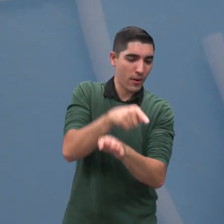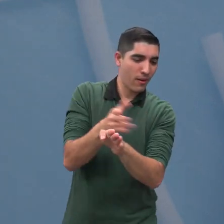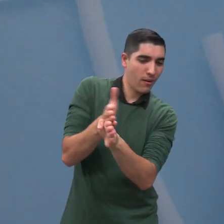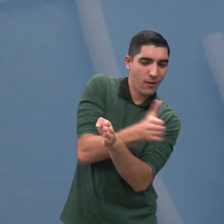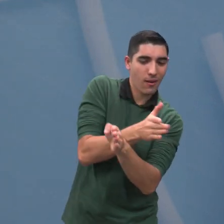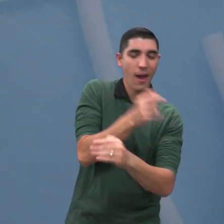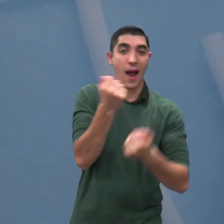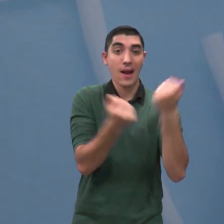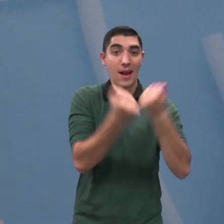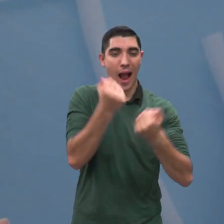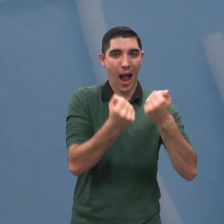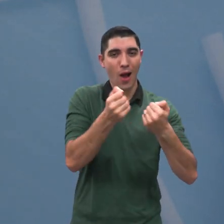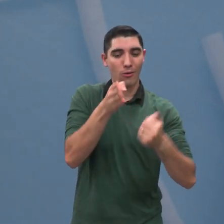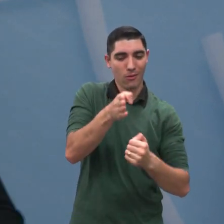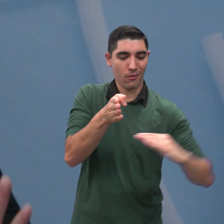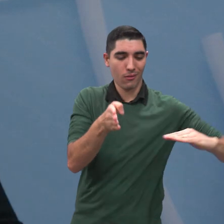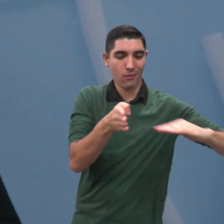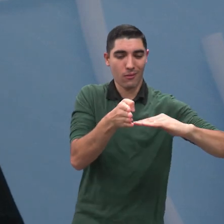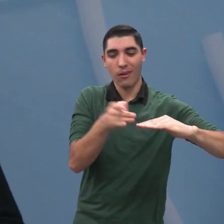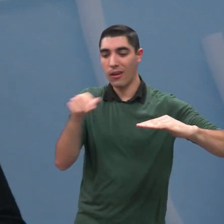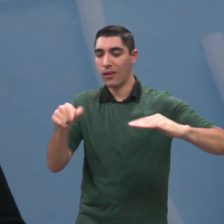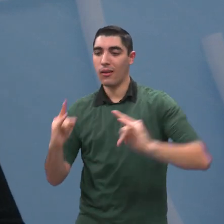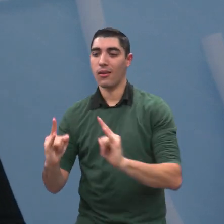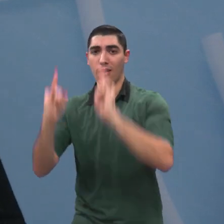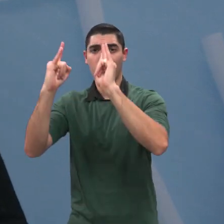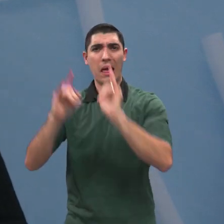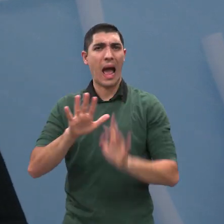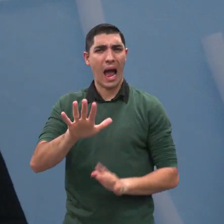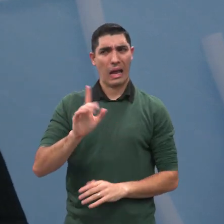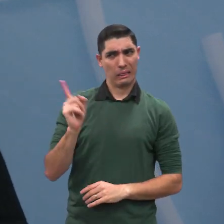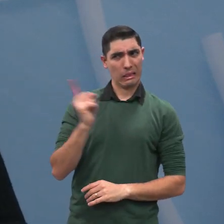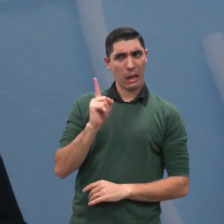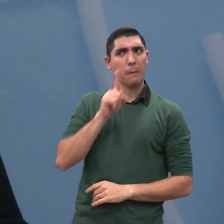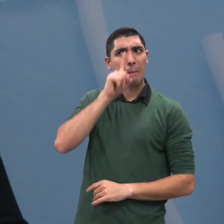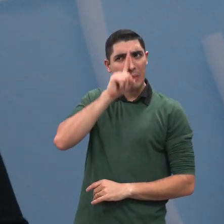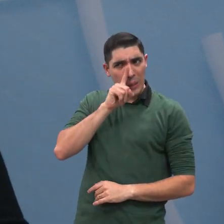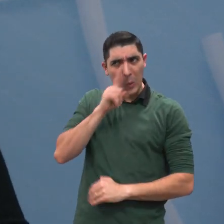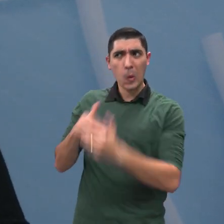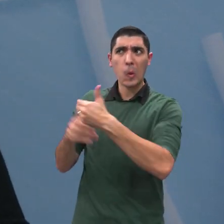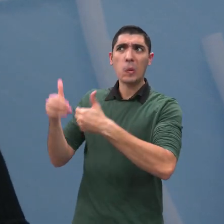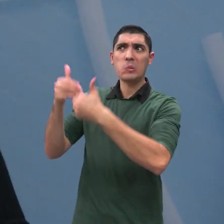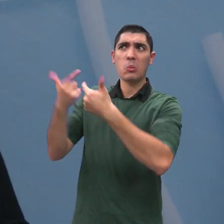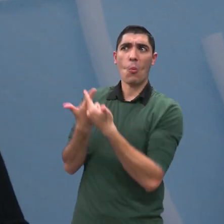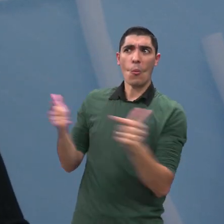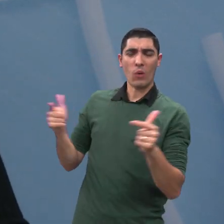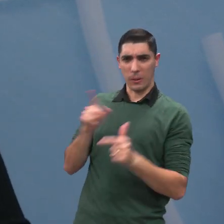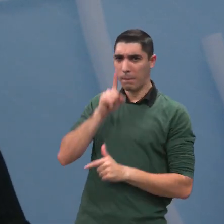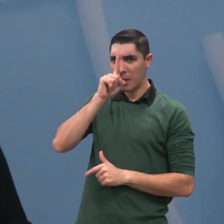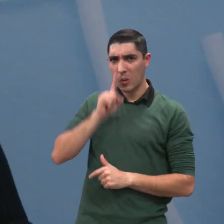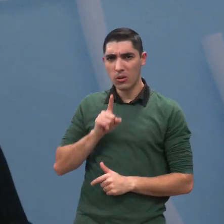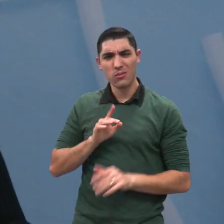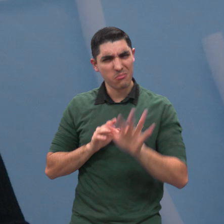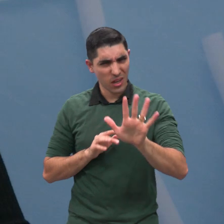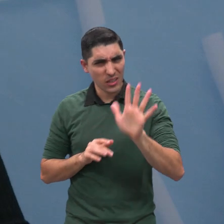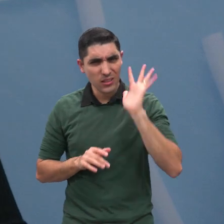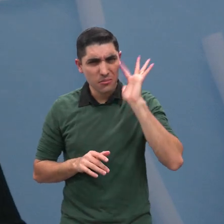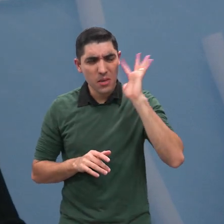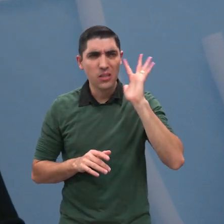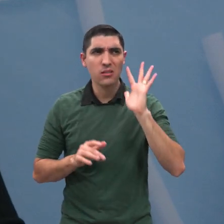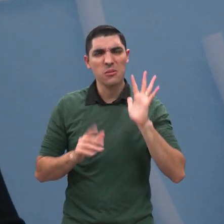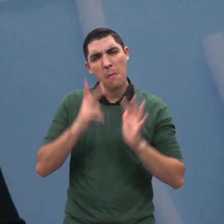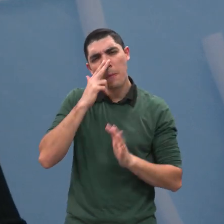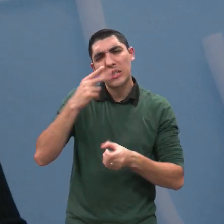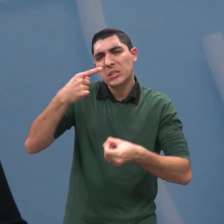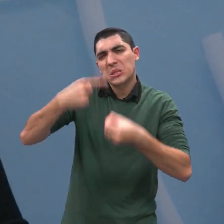da rua. Ah, Dani, mas nem pensar porque é muito perigoso. Será que é uma realidade utópica? Ou com um